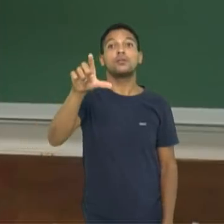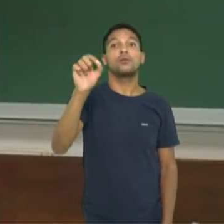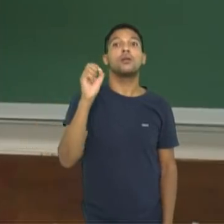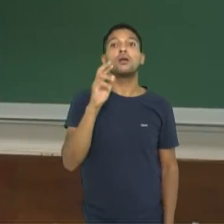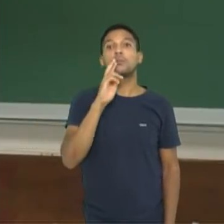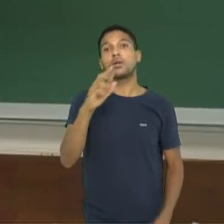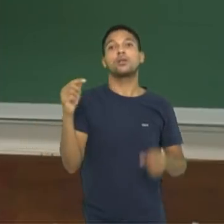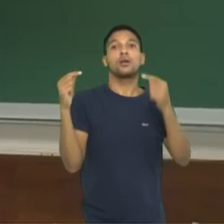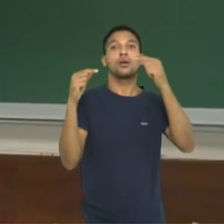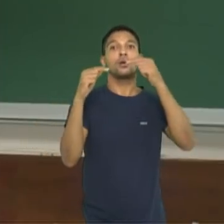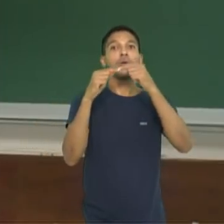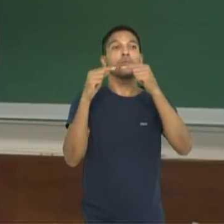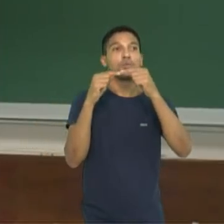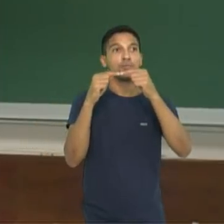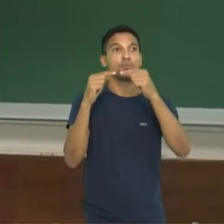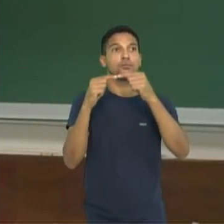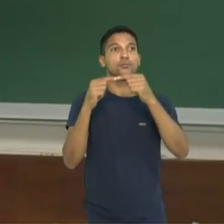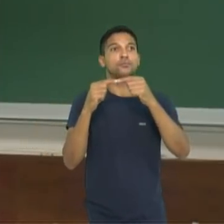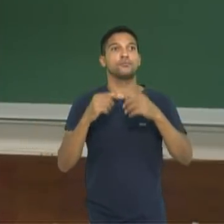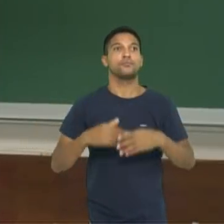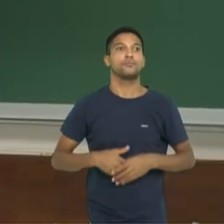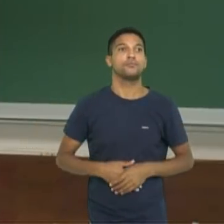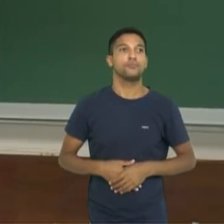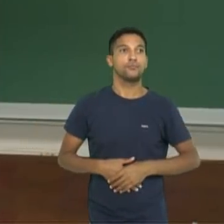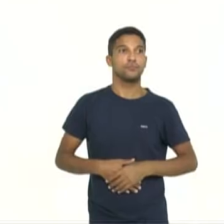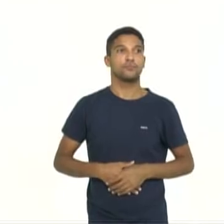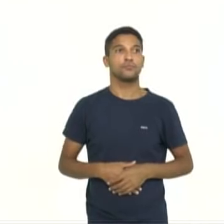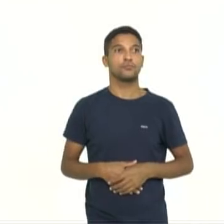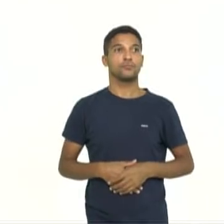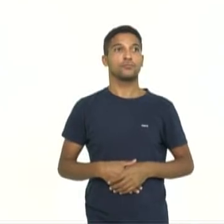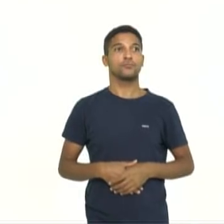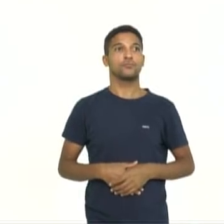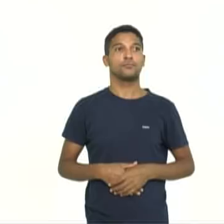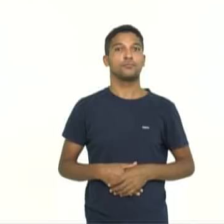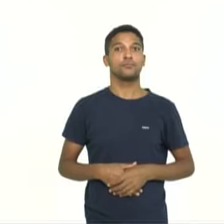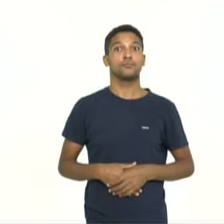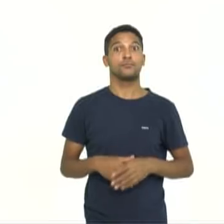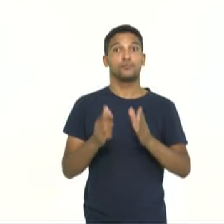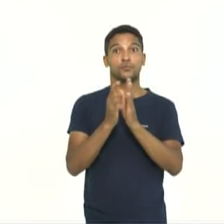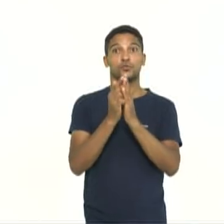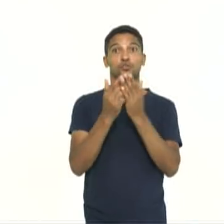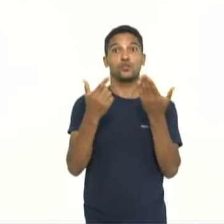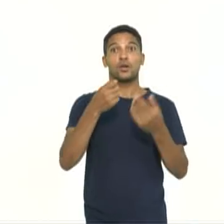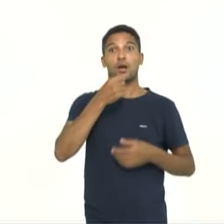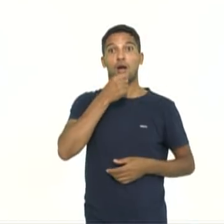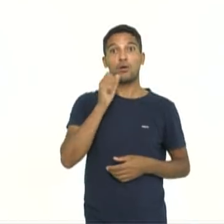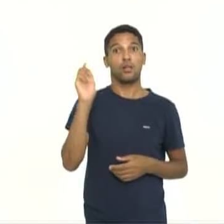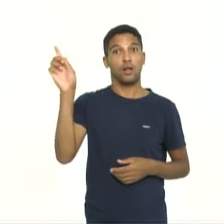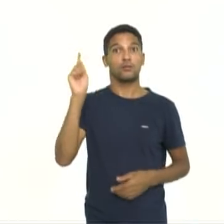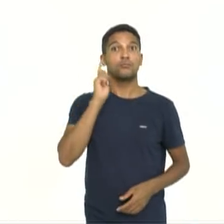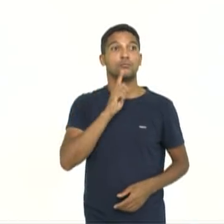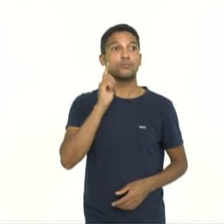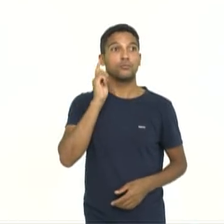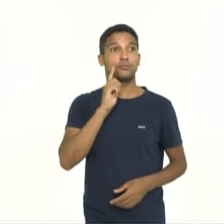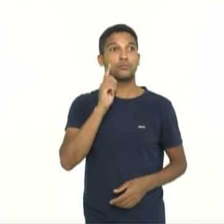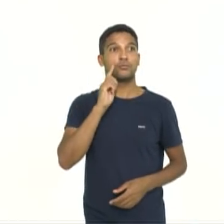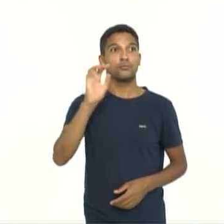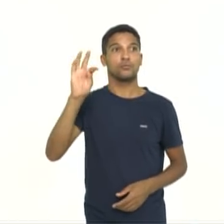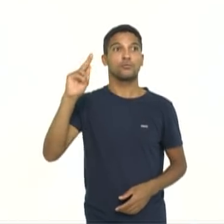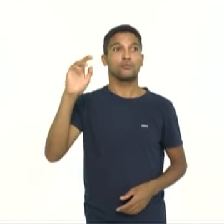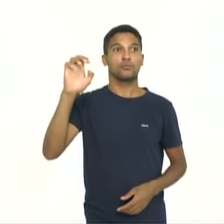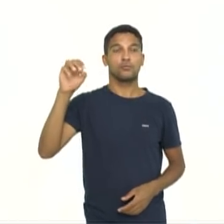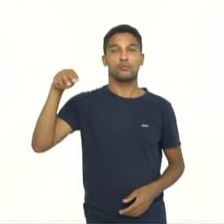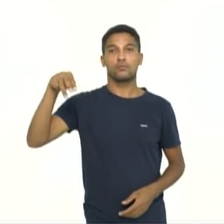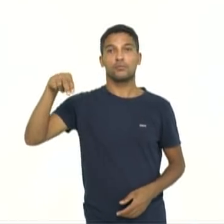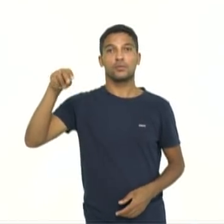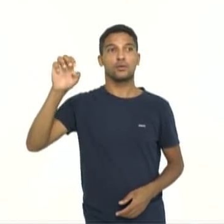mais se assemelha, que é mais parecida. Então, observem ali. O jornal americano The New York Times estampa, em sua